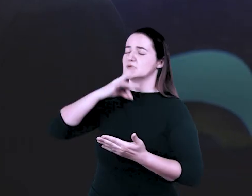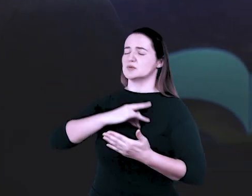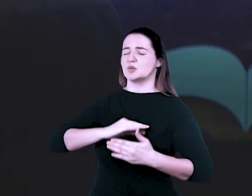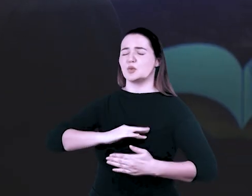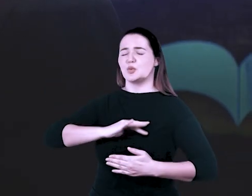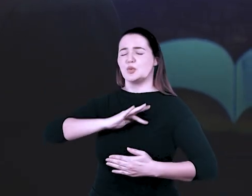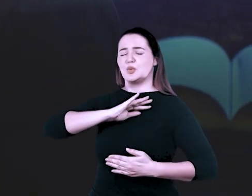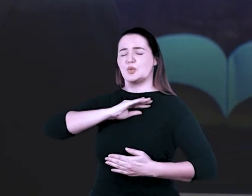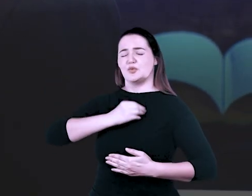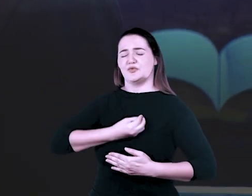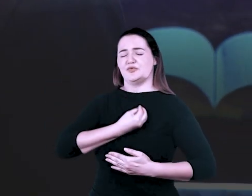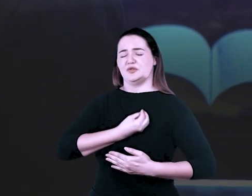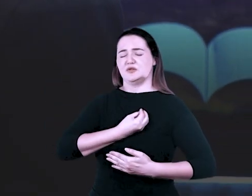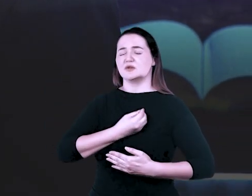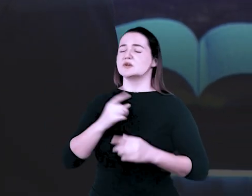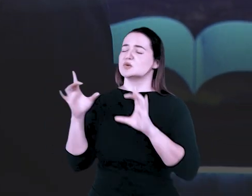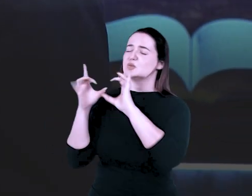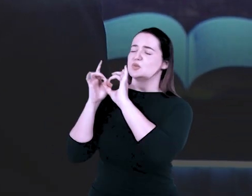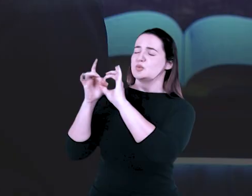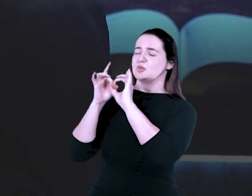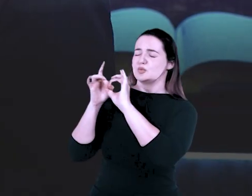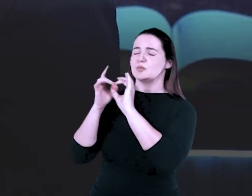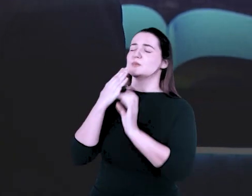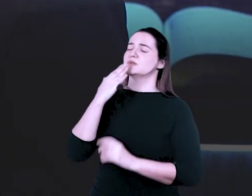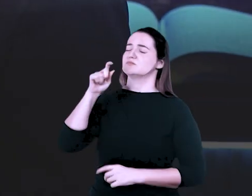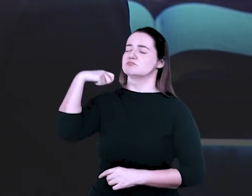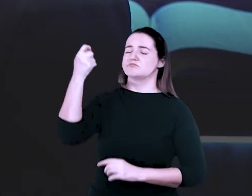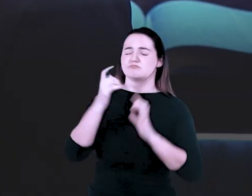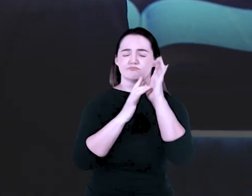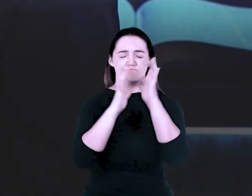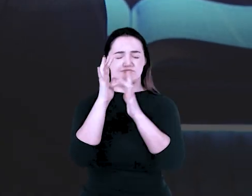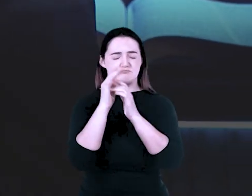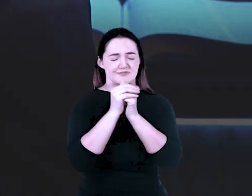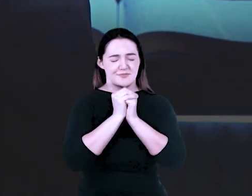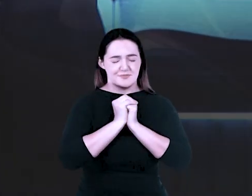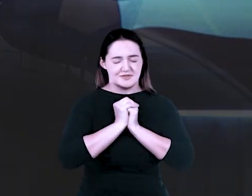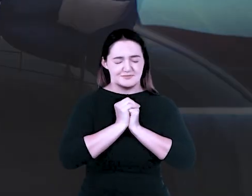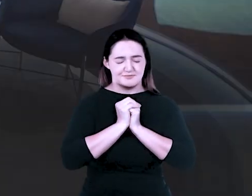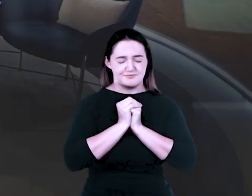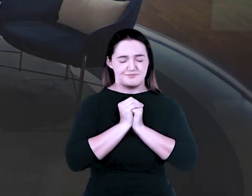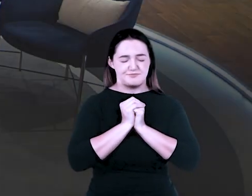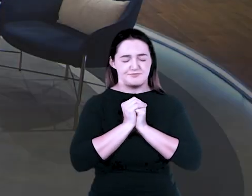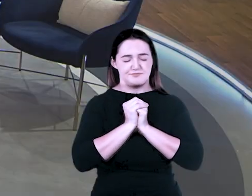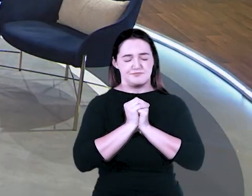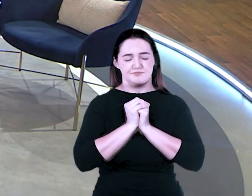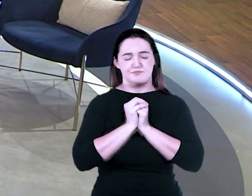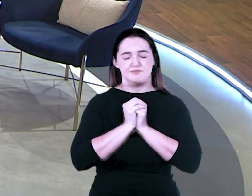permanece sempre ao nosso lado, é o que eu lhe peço no nome de Jesus. Amém.